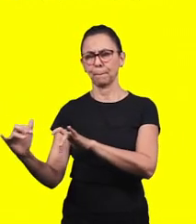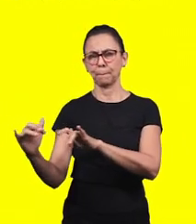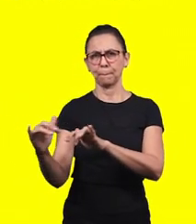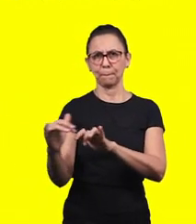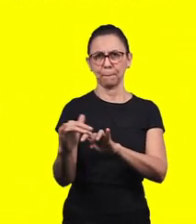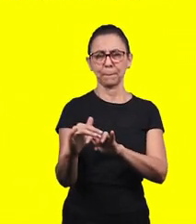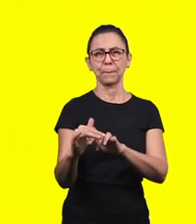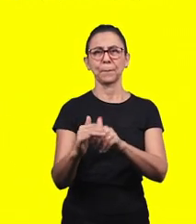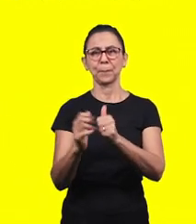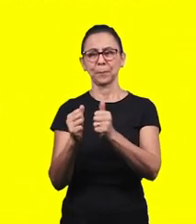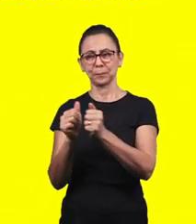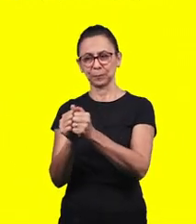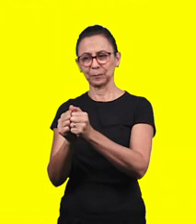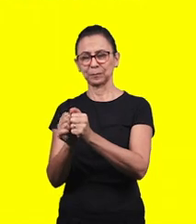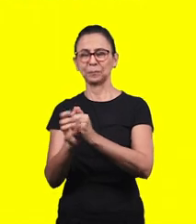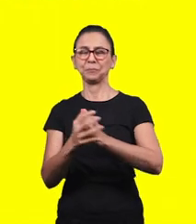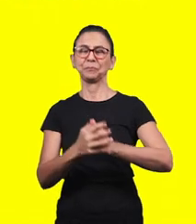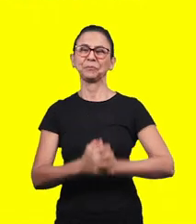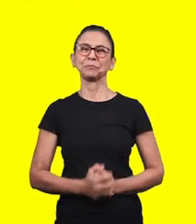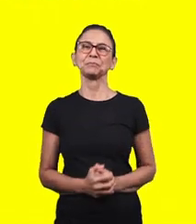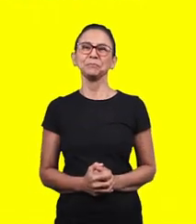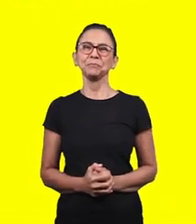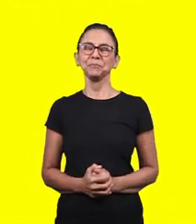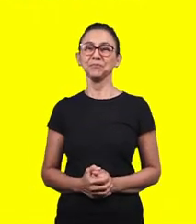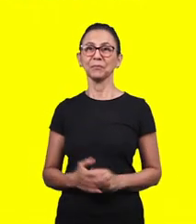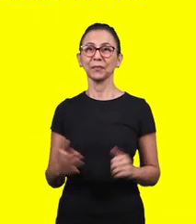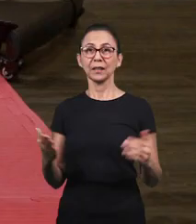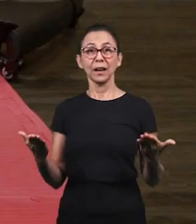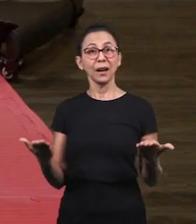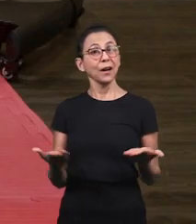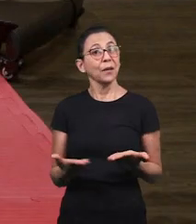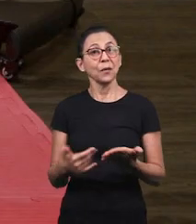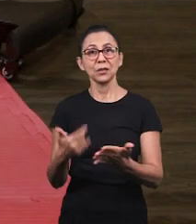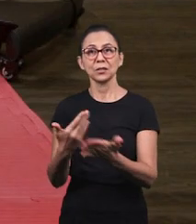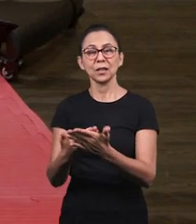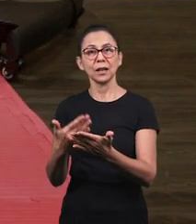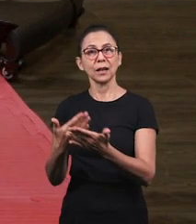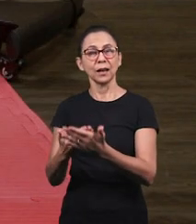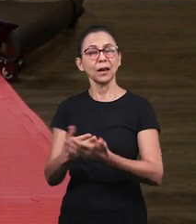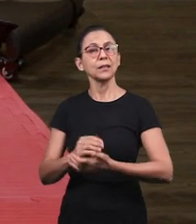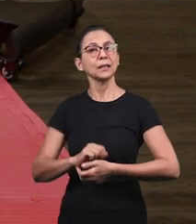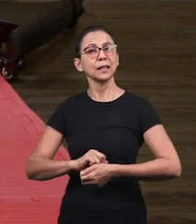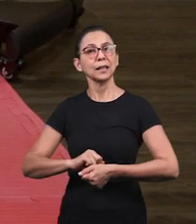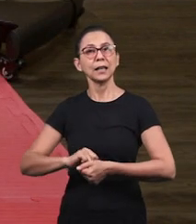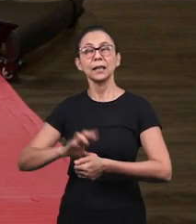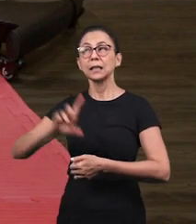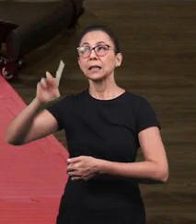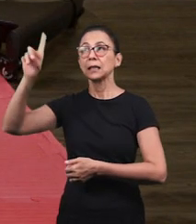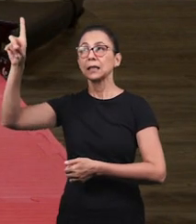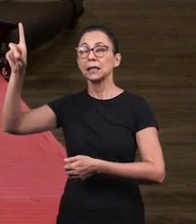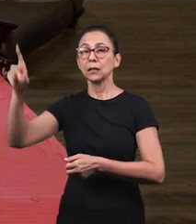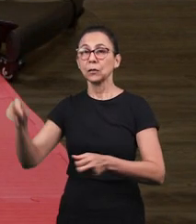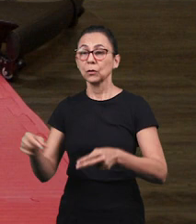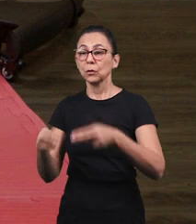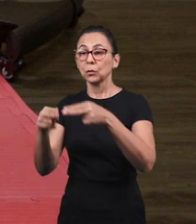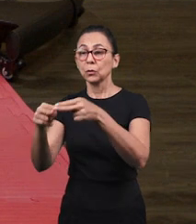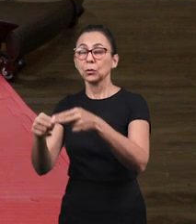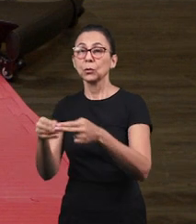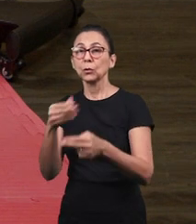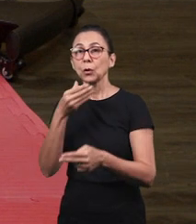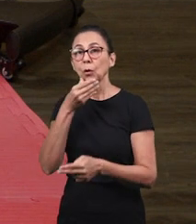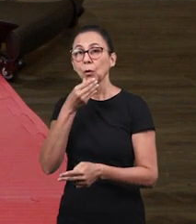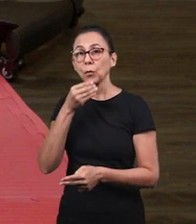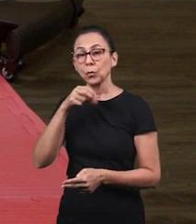teus filhos contigo. Crianças, hoje a nossa aula é sobre a aliança de Deus com